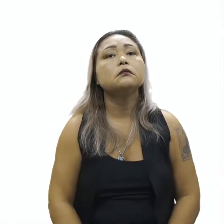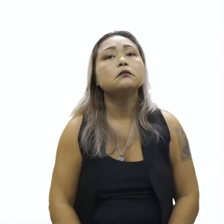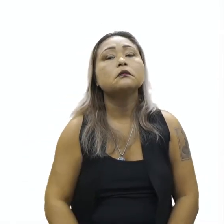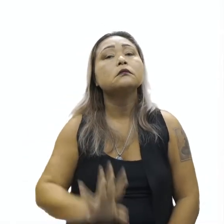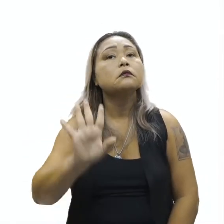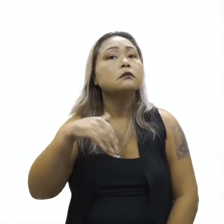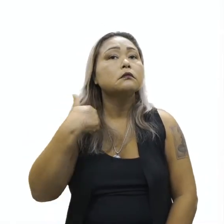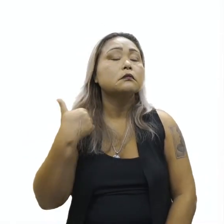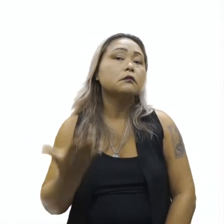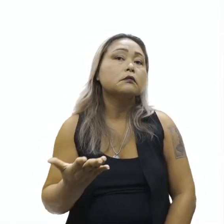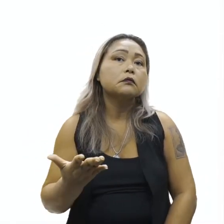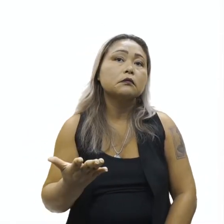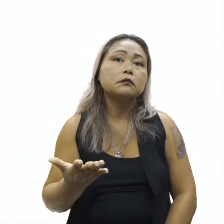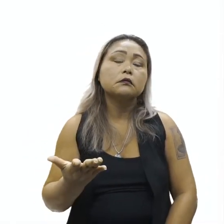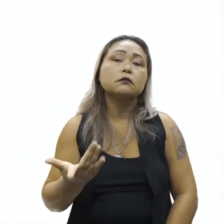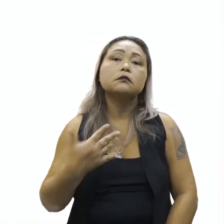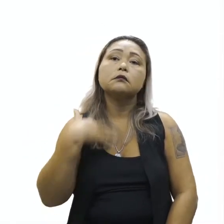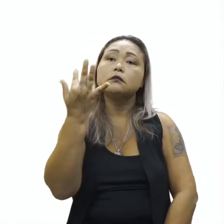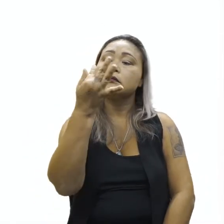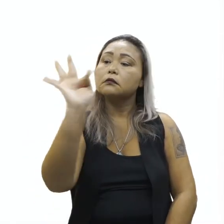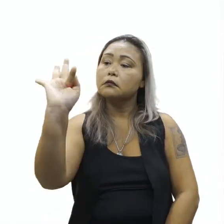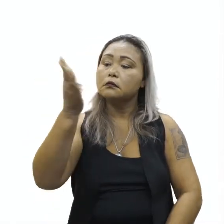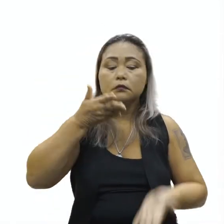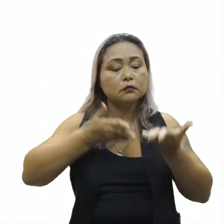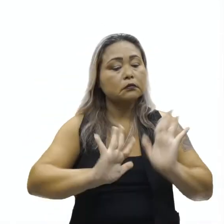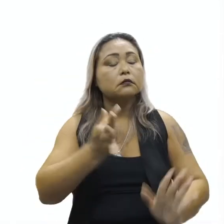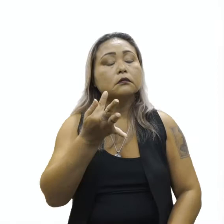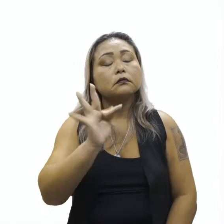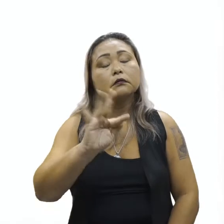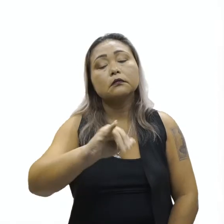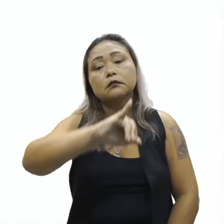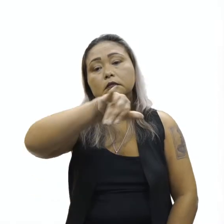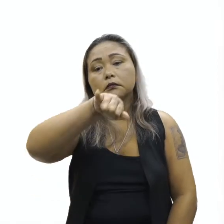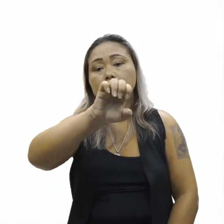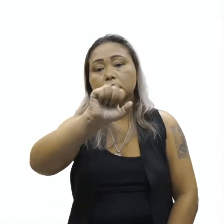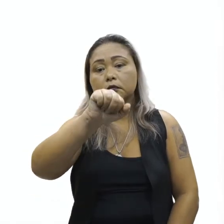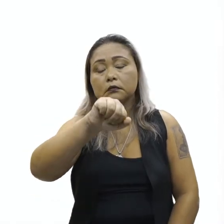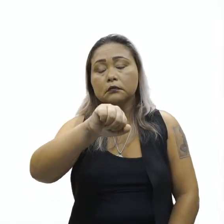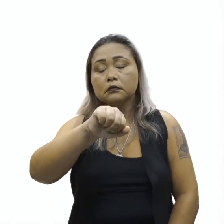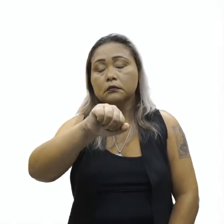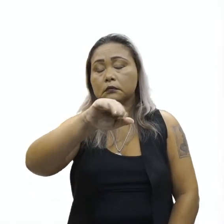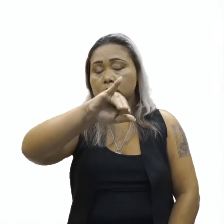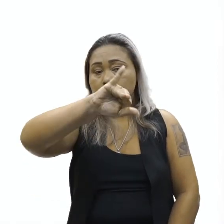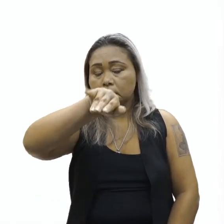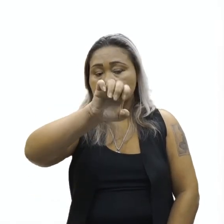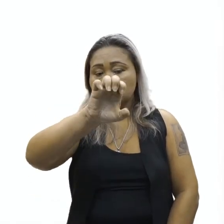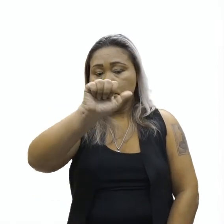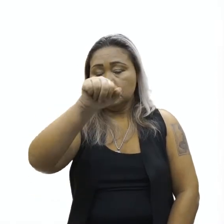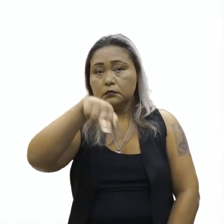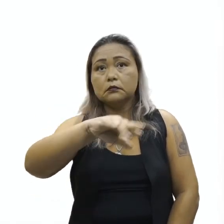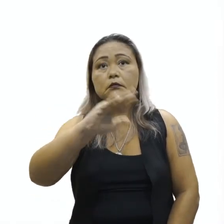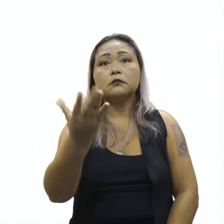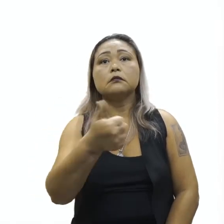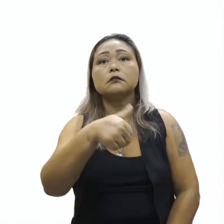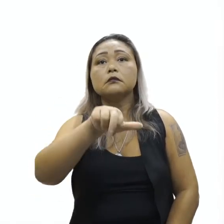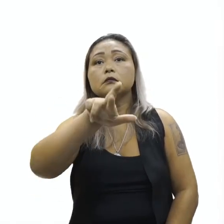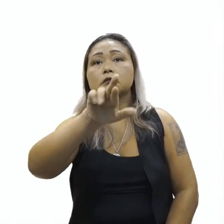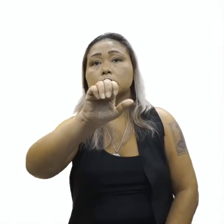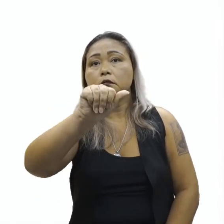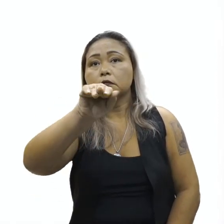Agora, nós temos o francês, né, o Jean-Jacques Rousseau, de 1712 a